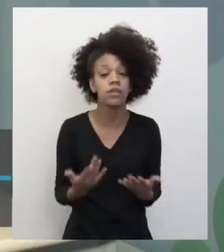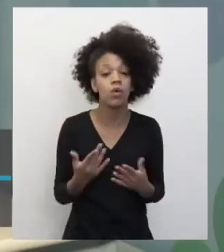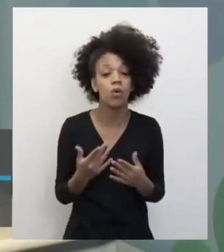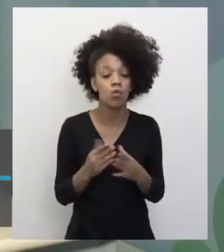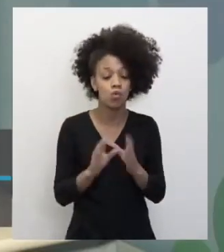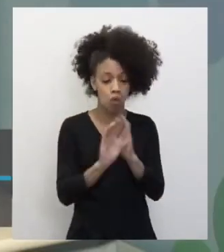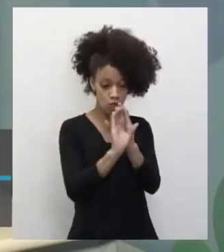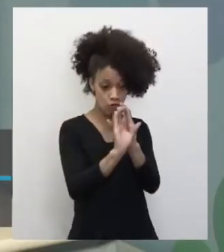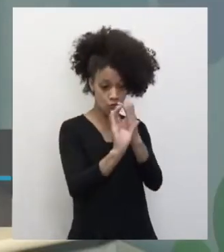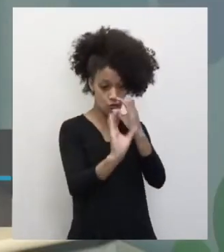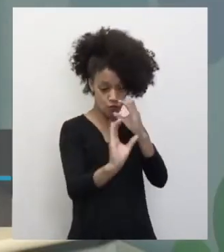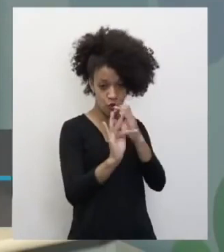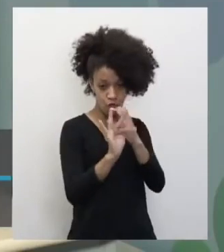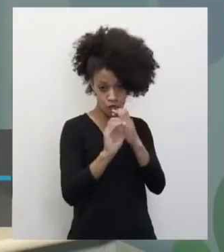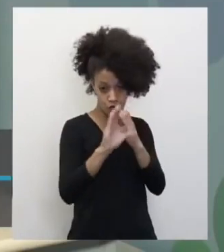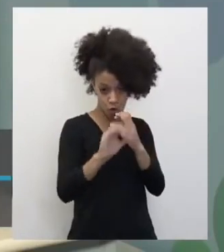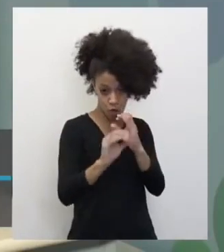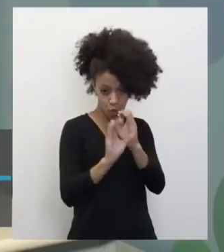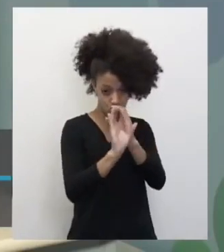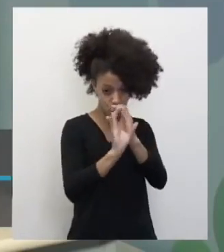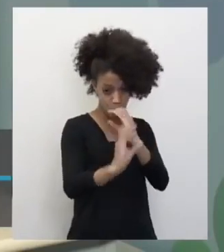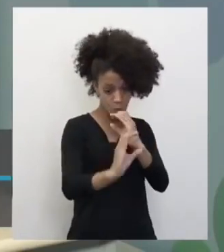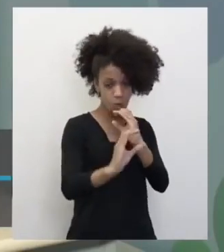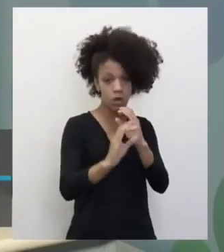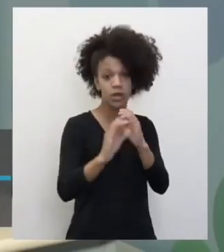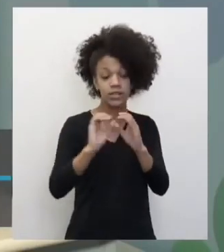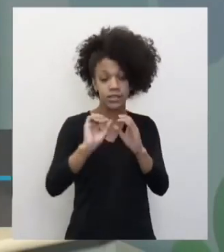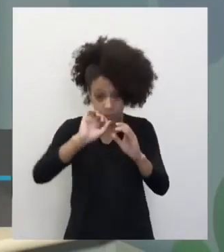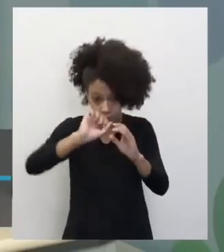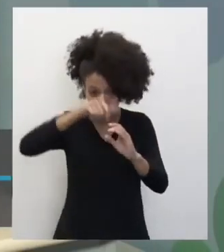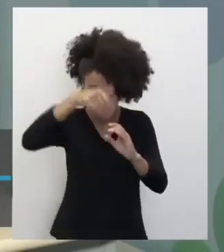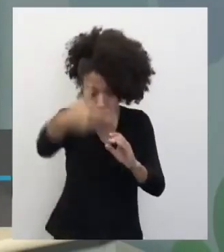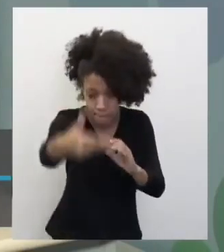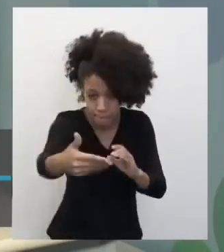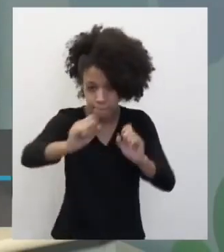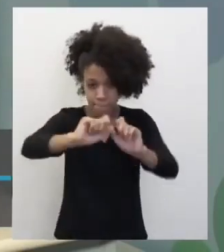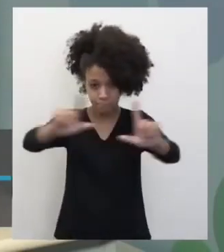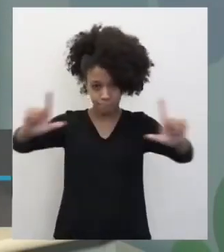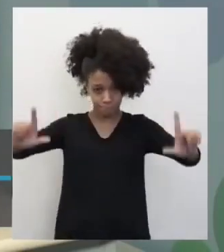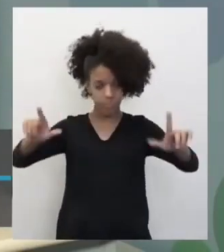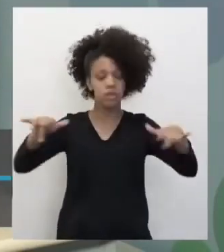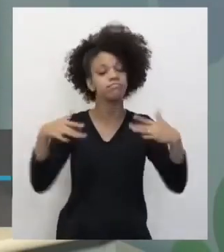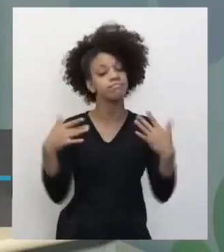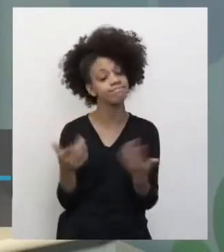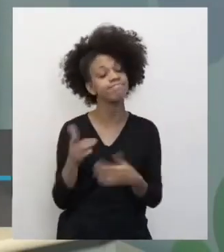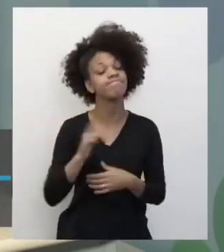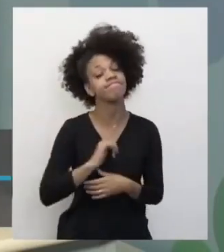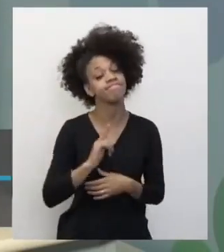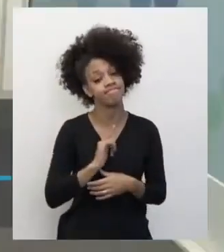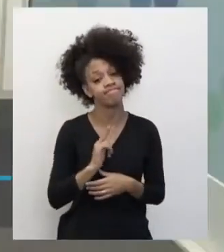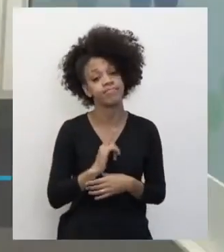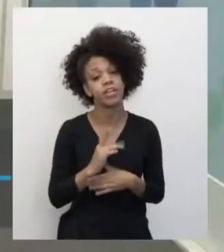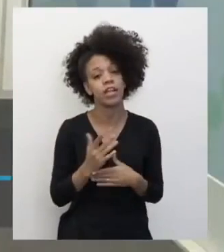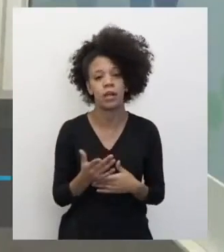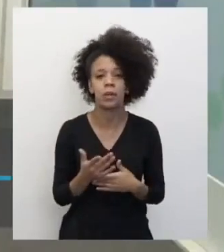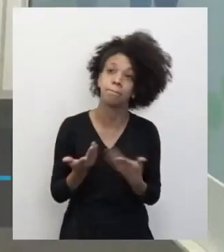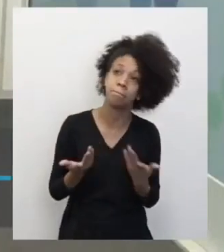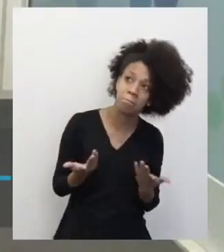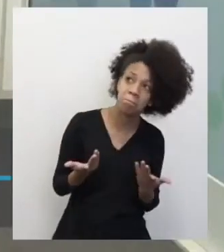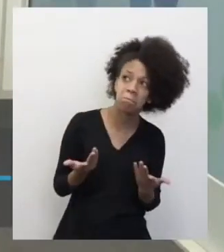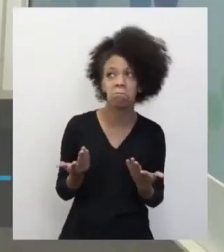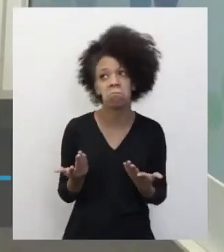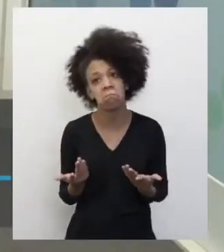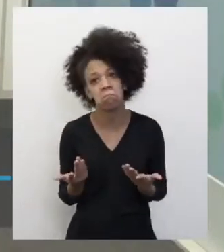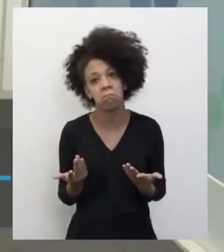na frente e a imagem de fundo. E aí tem esse joguinho Para de ali. repente